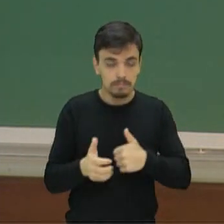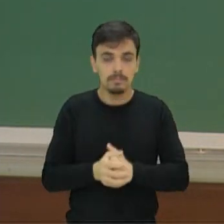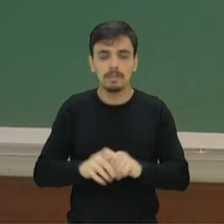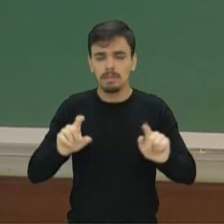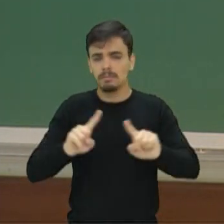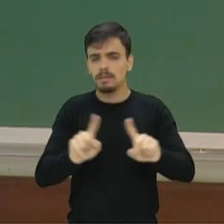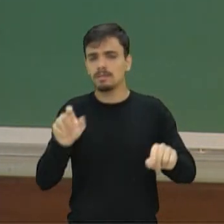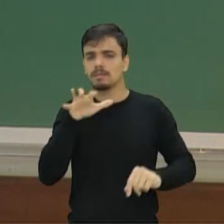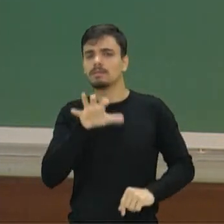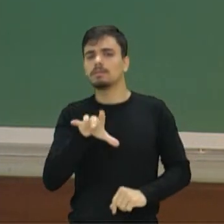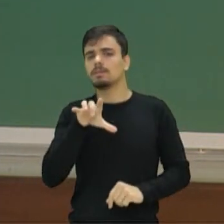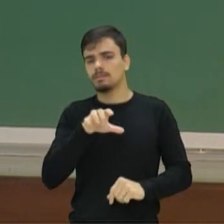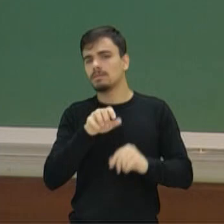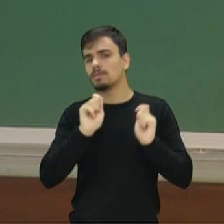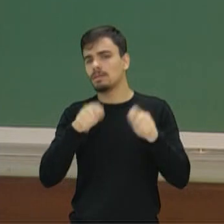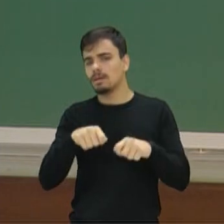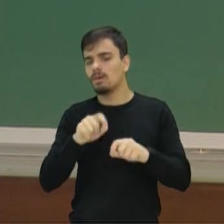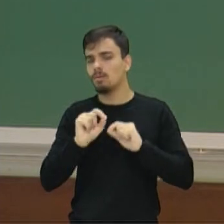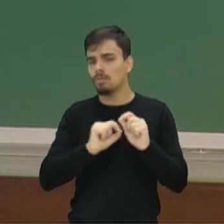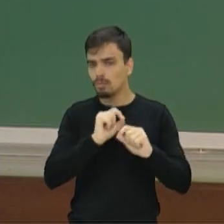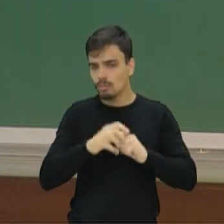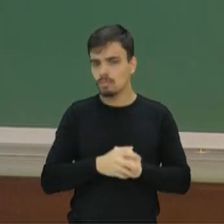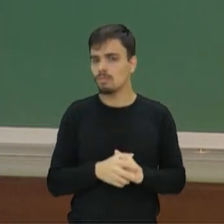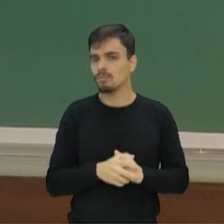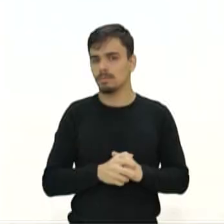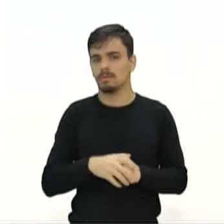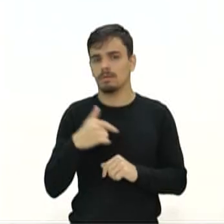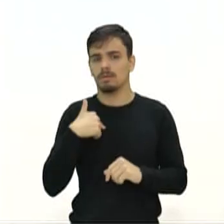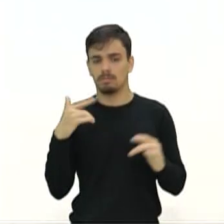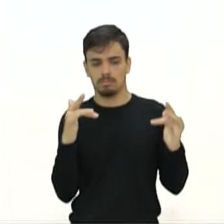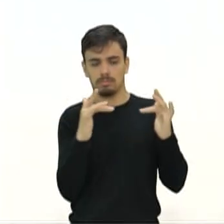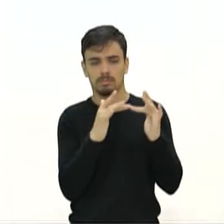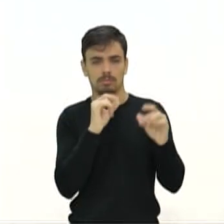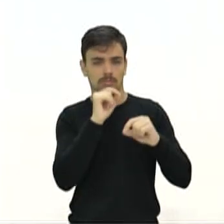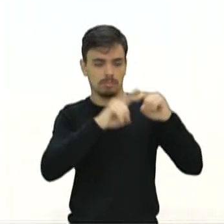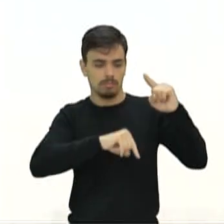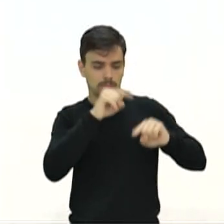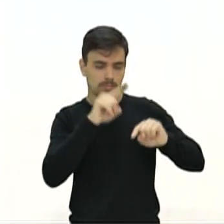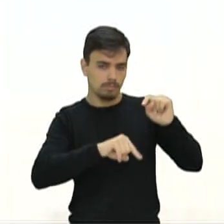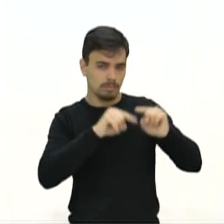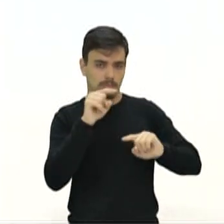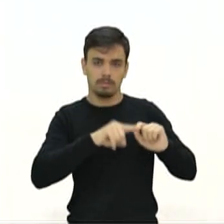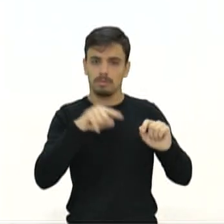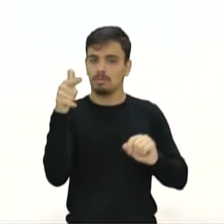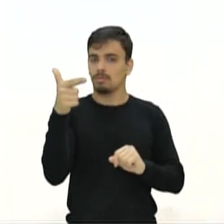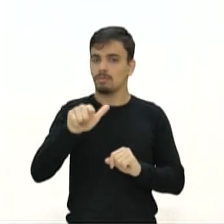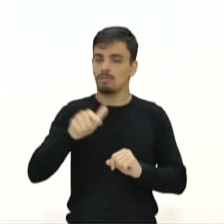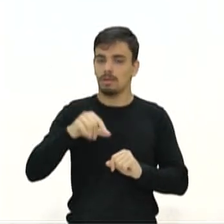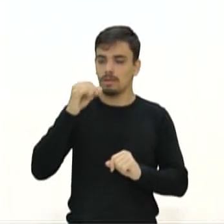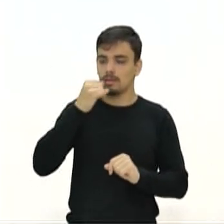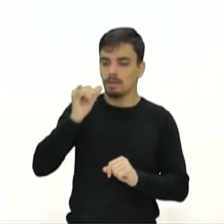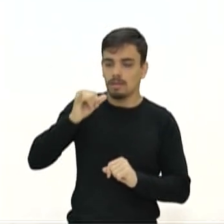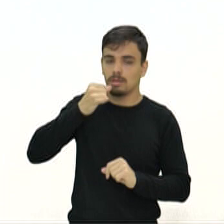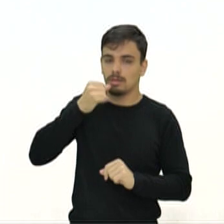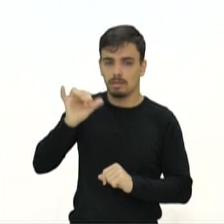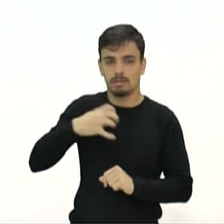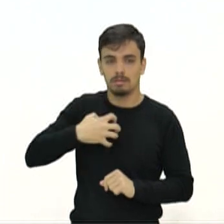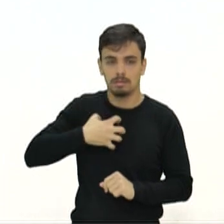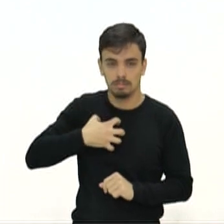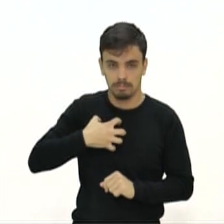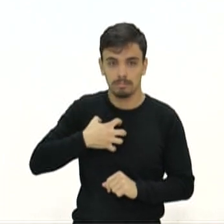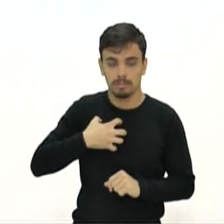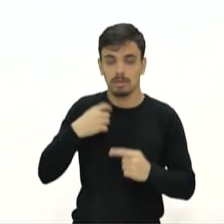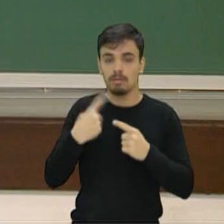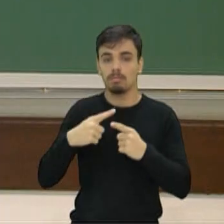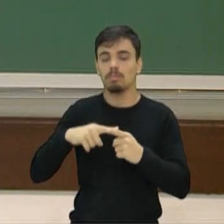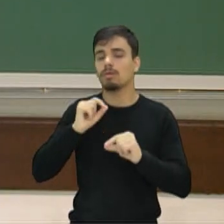modo, pessoal, graças a isso, é que eu encosto nos objetos e eu não levo um choque, não levo uma descarga elétrica.